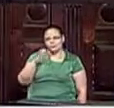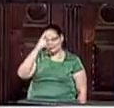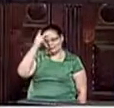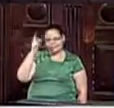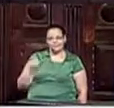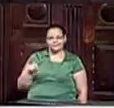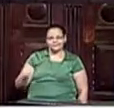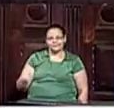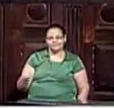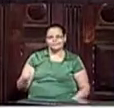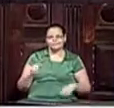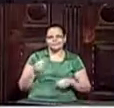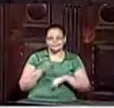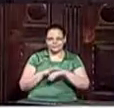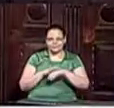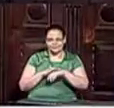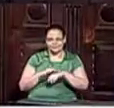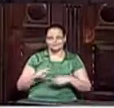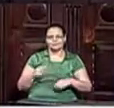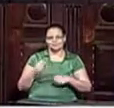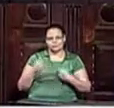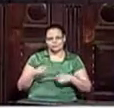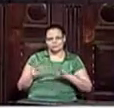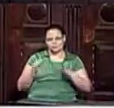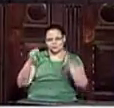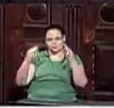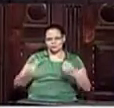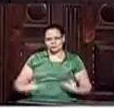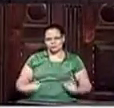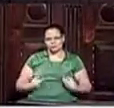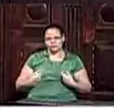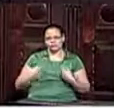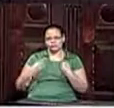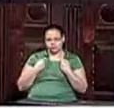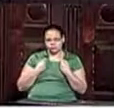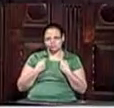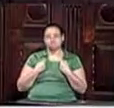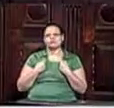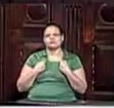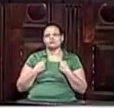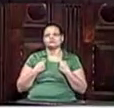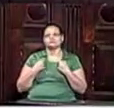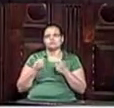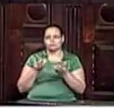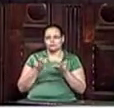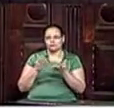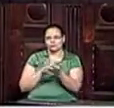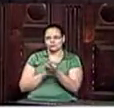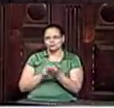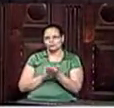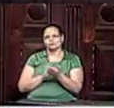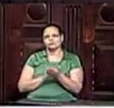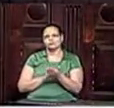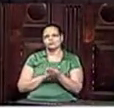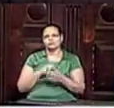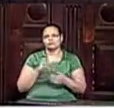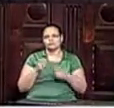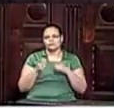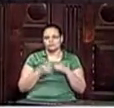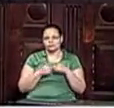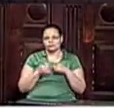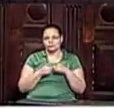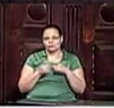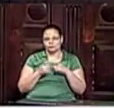tratamento de câncer no sistema de regulação. Quero aqui parabenizar a doutora